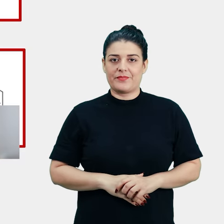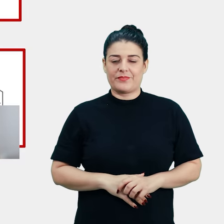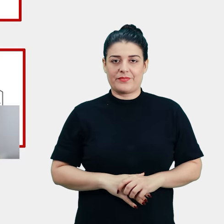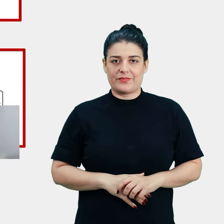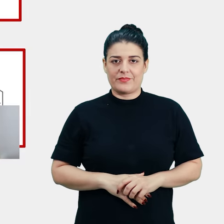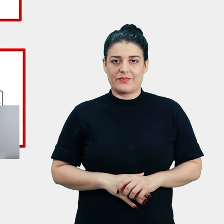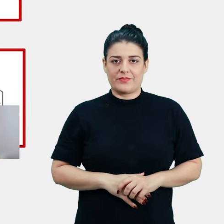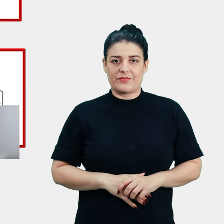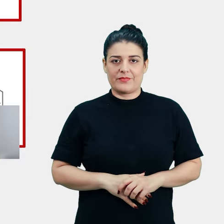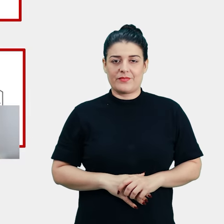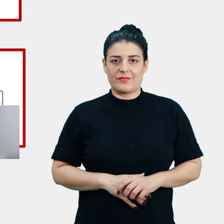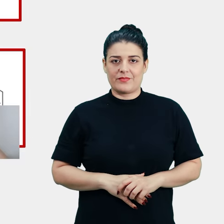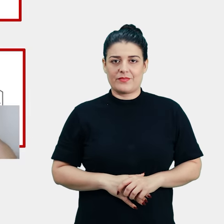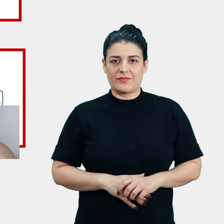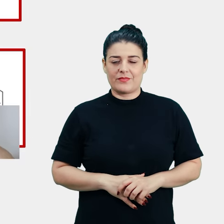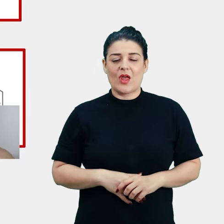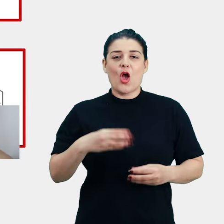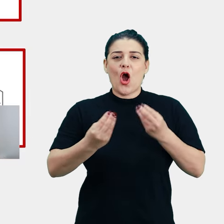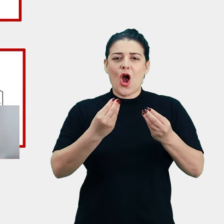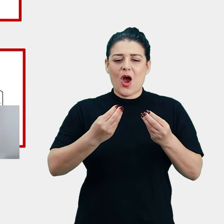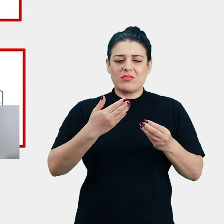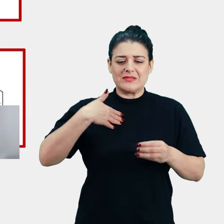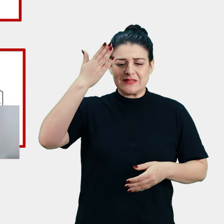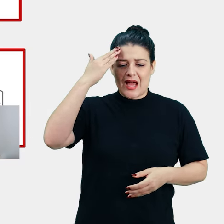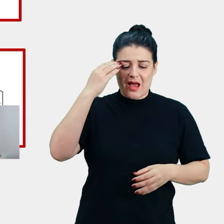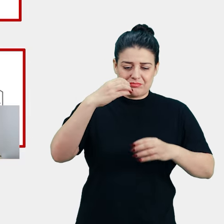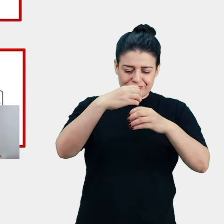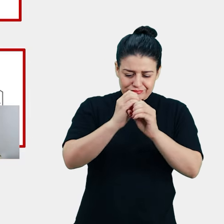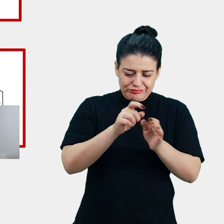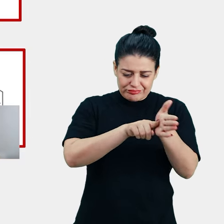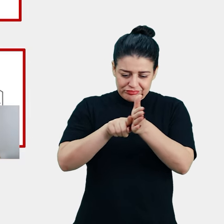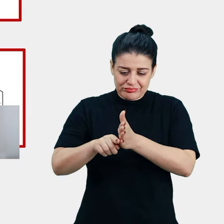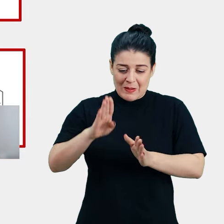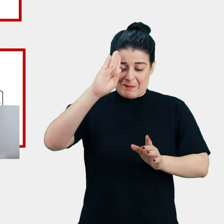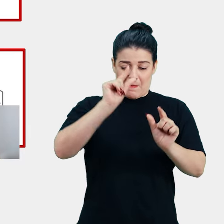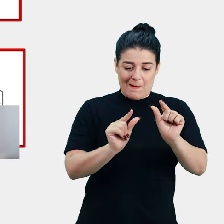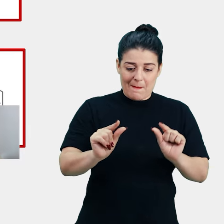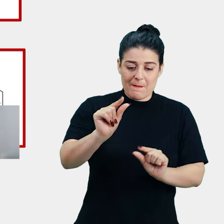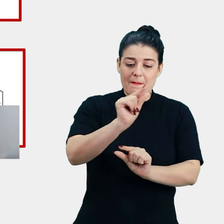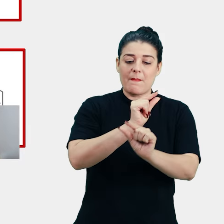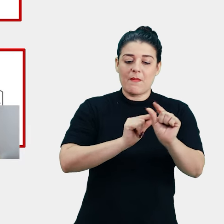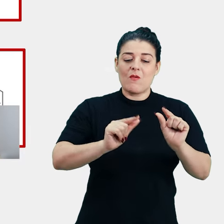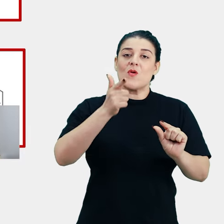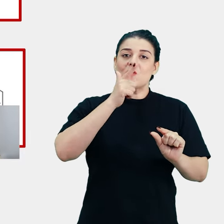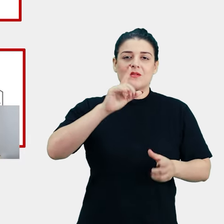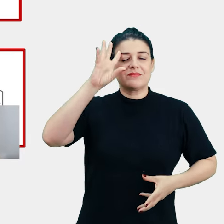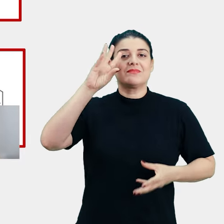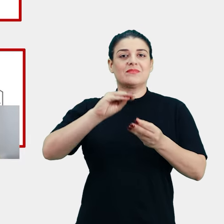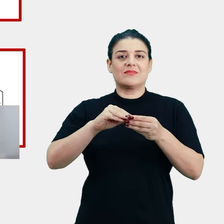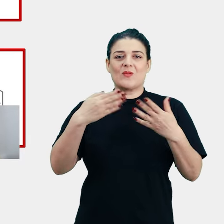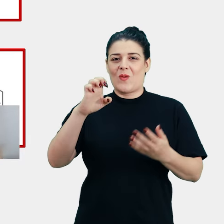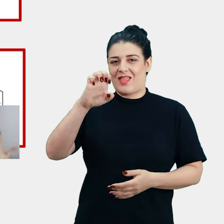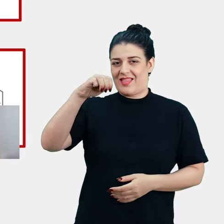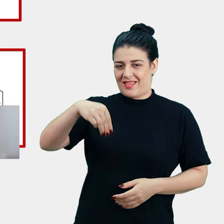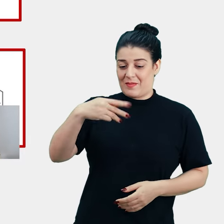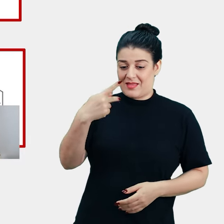E aí, conhecendo como eles se fragmentam e os principais fragmentos, a gente consegue, tá, interpretar um espectro de